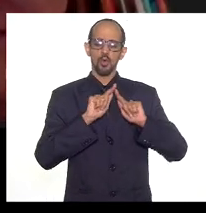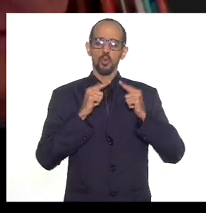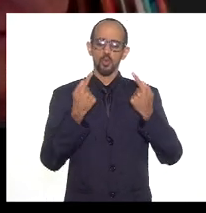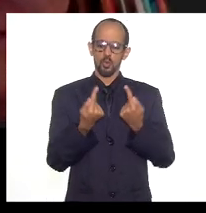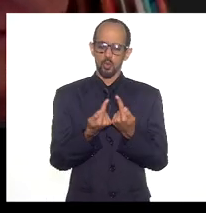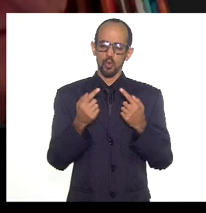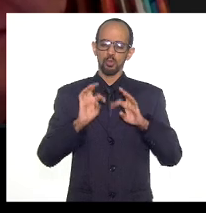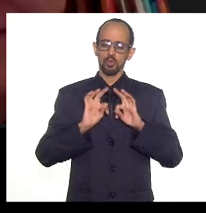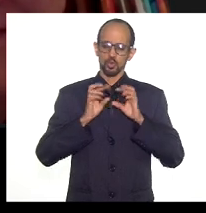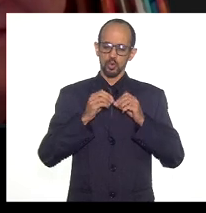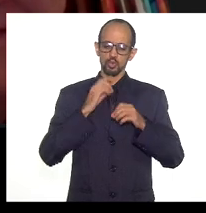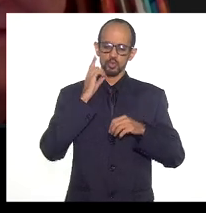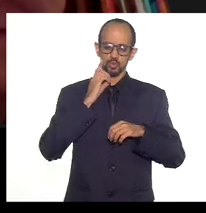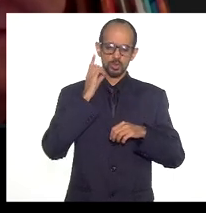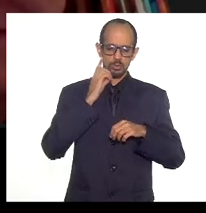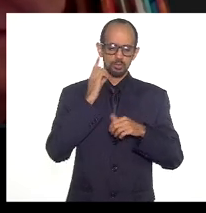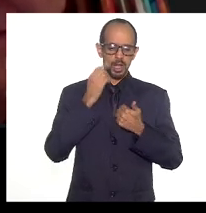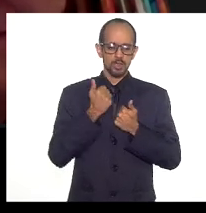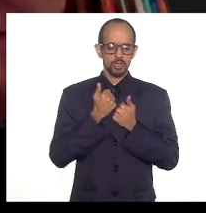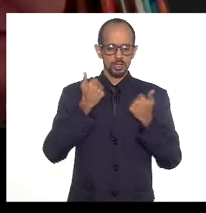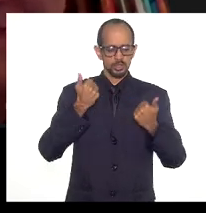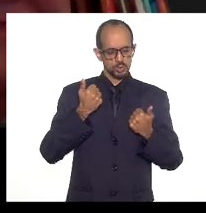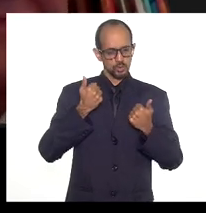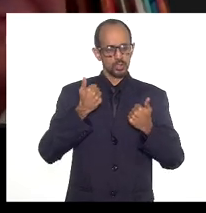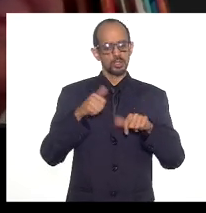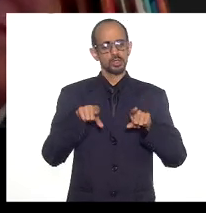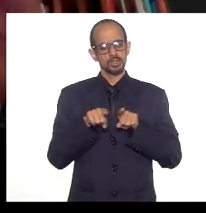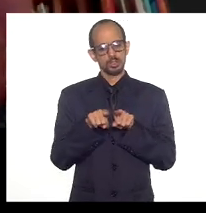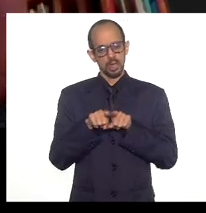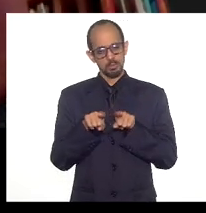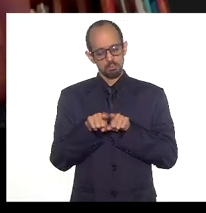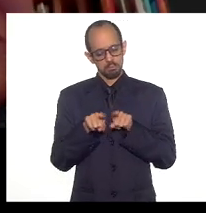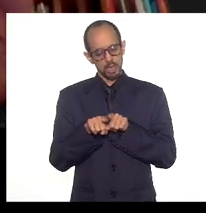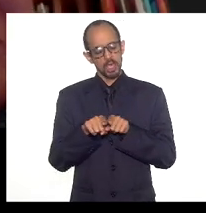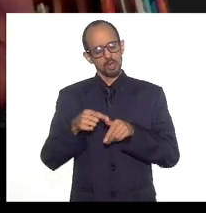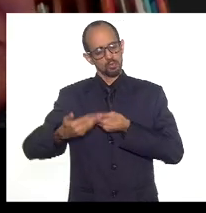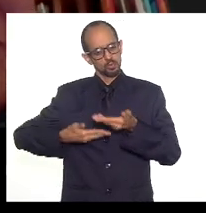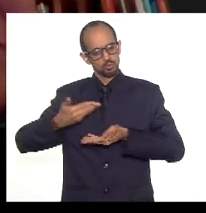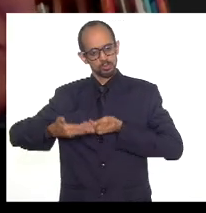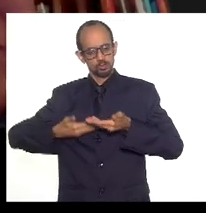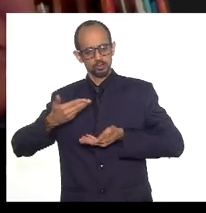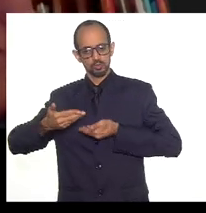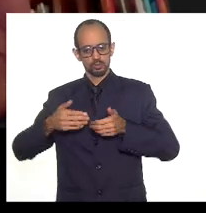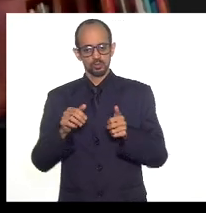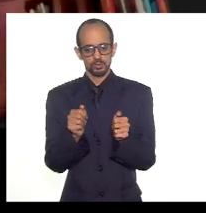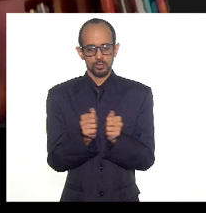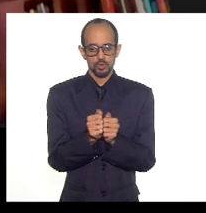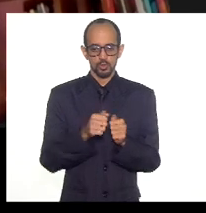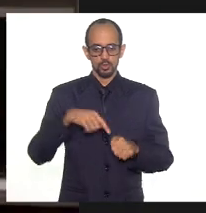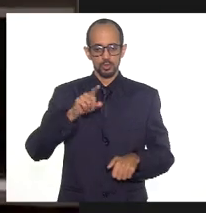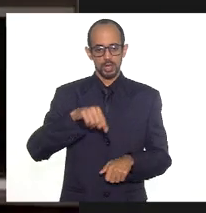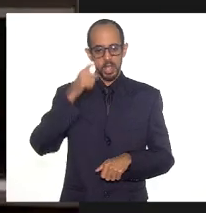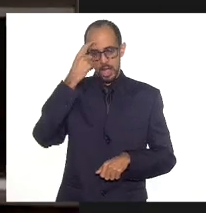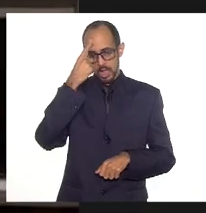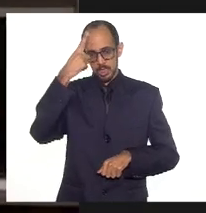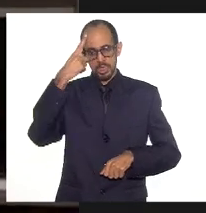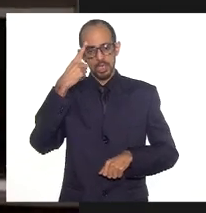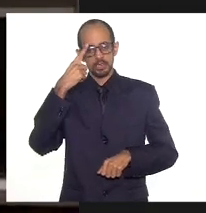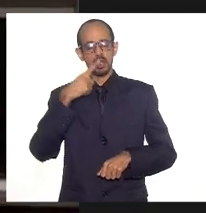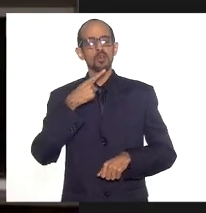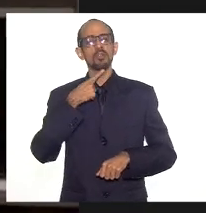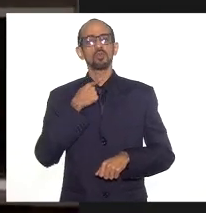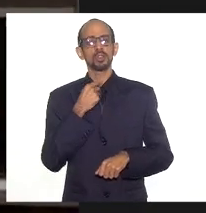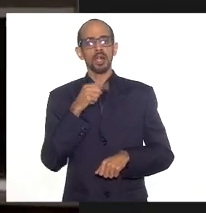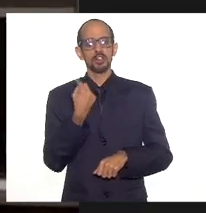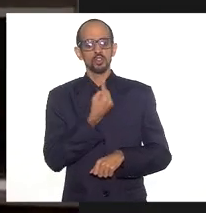deputados todos, mais assessoria, contribuindo, né, para essa que é uma intenção mais do que